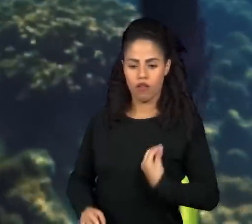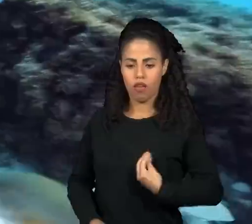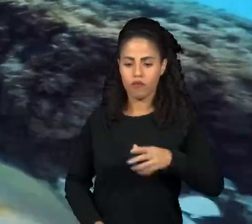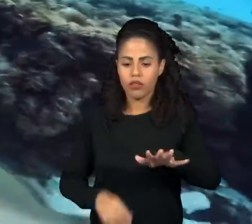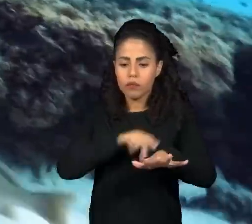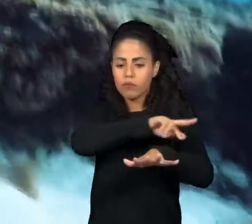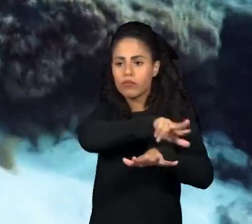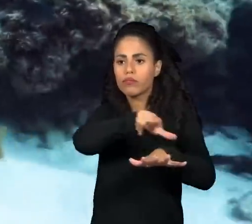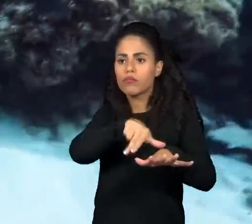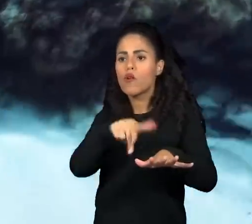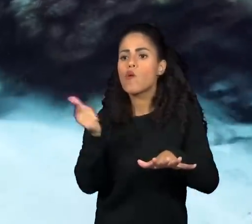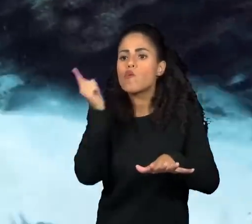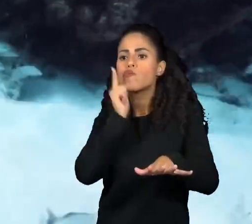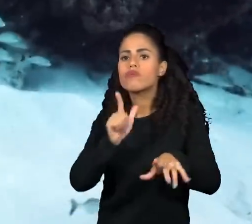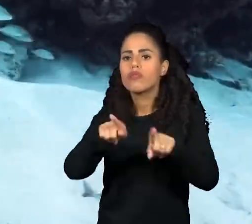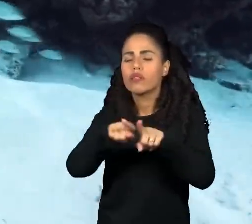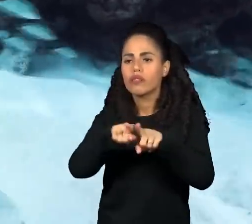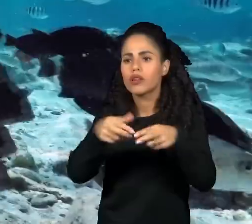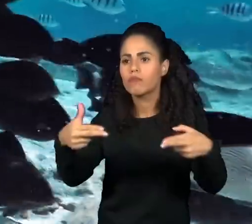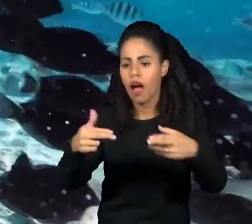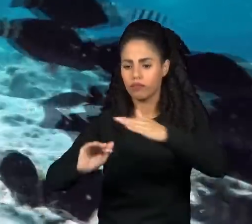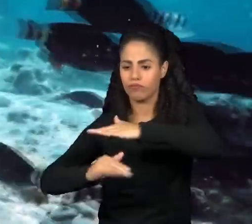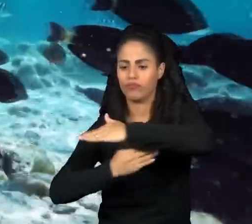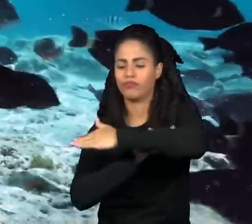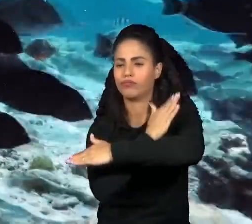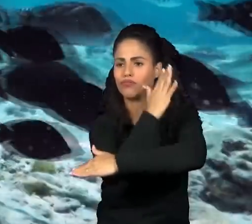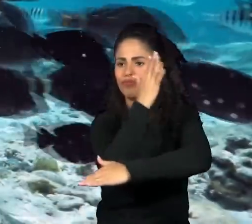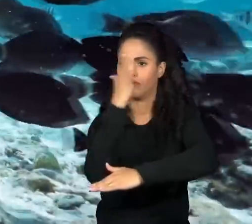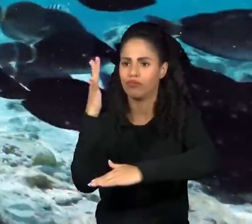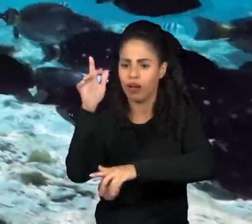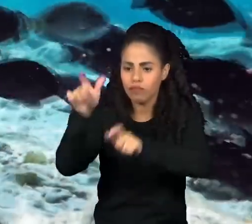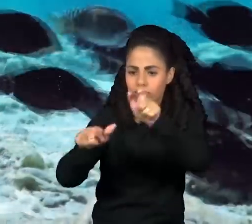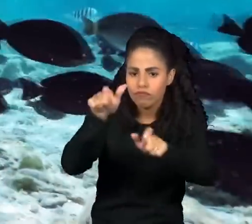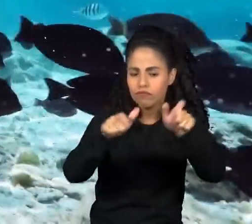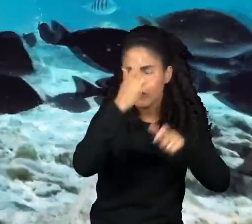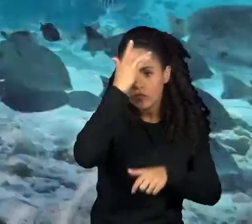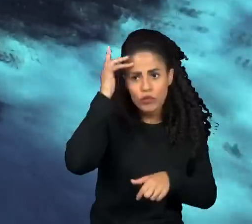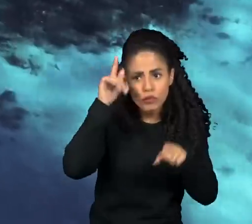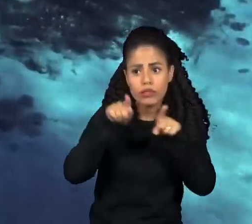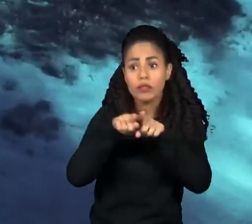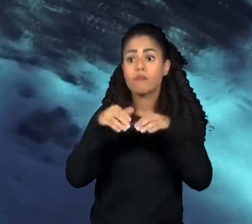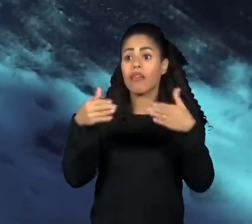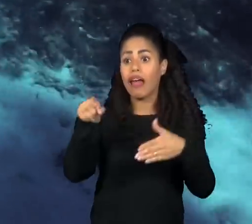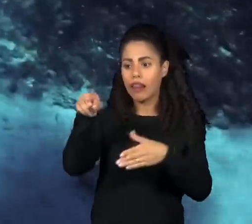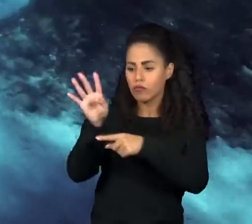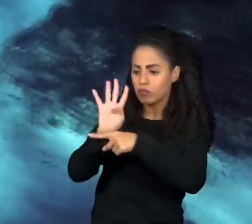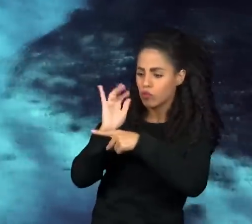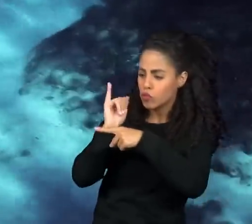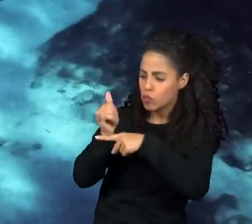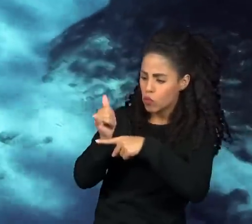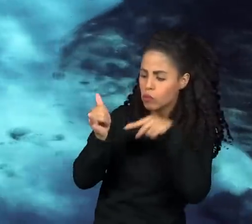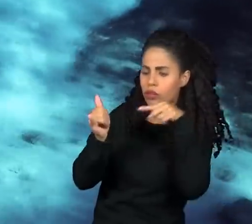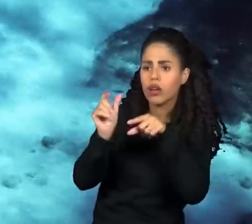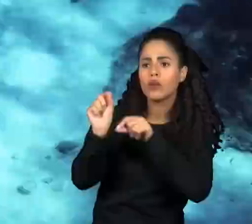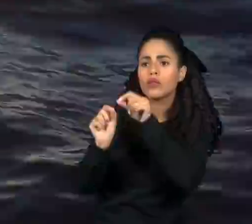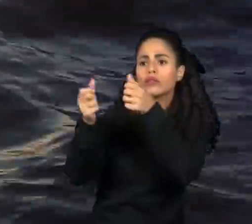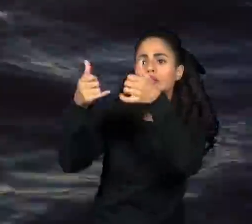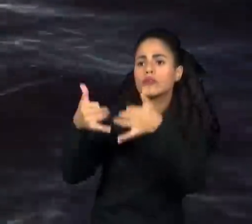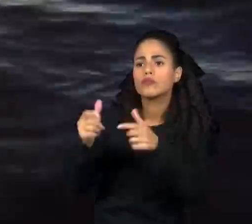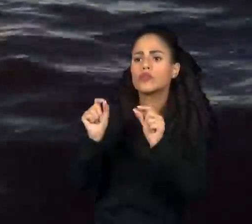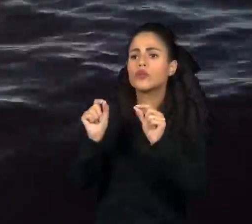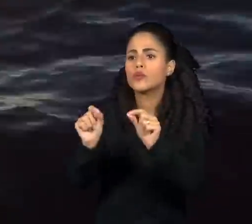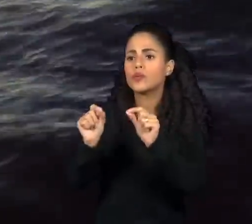Então, conservação também se faz com pessoas. E ali no documentário especificamente, a gente